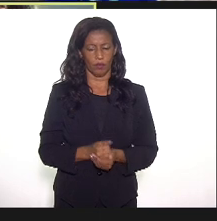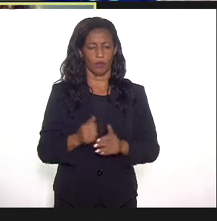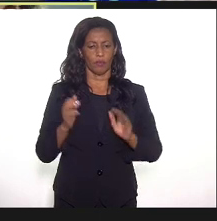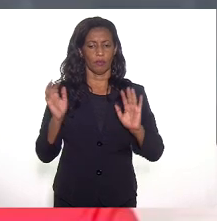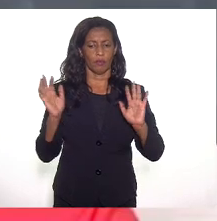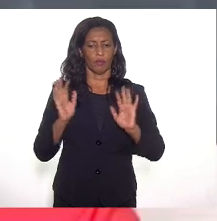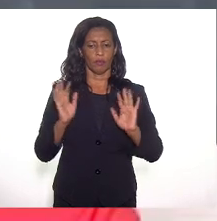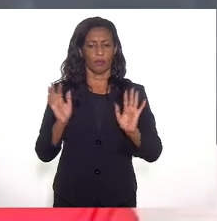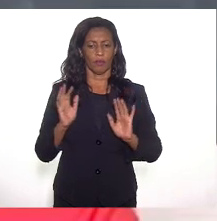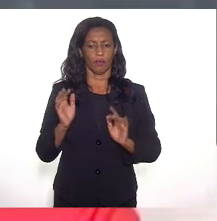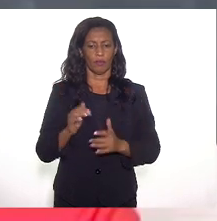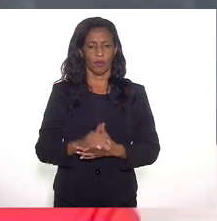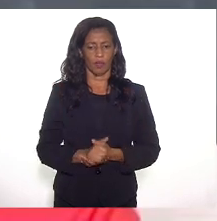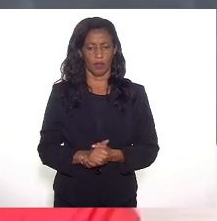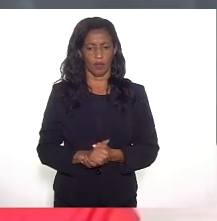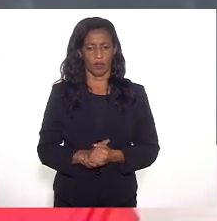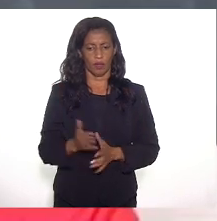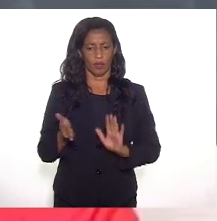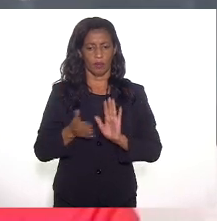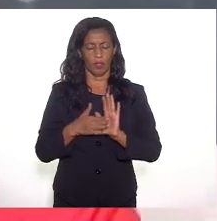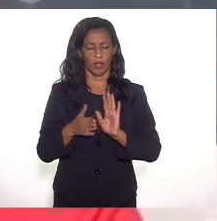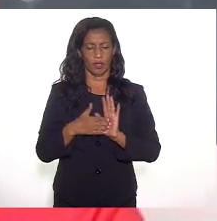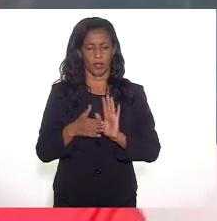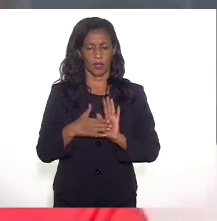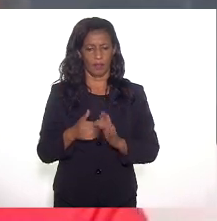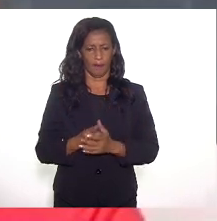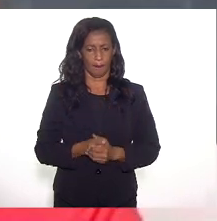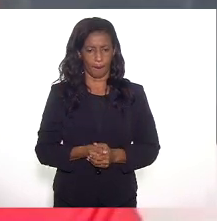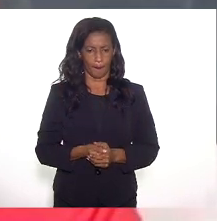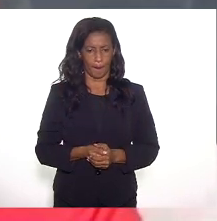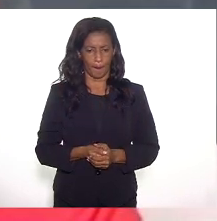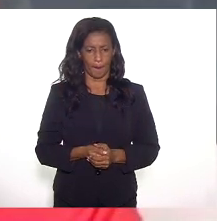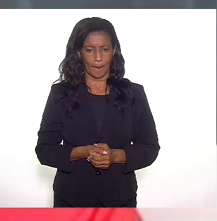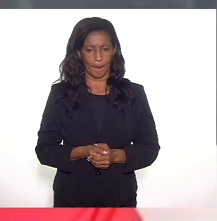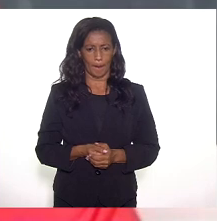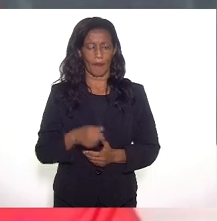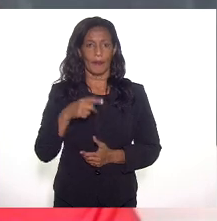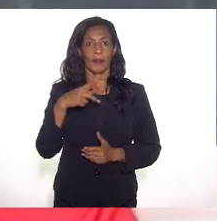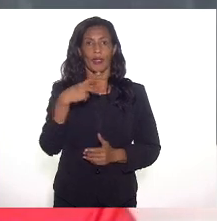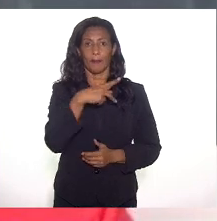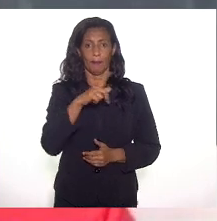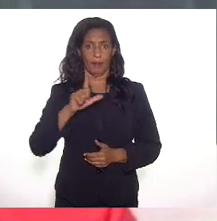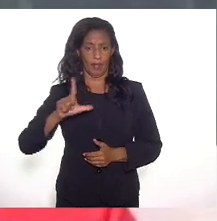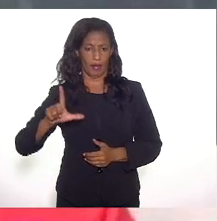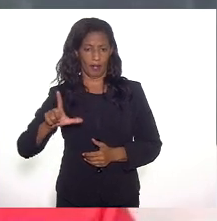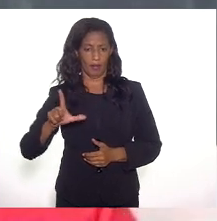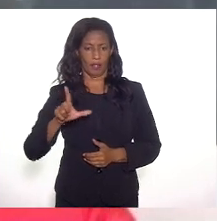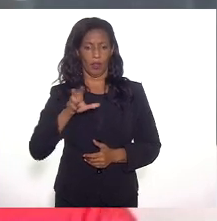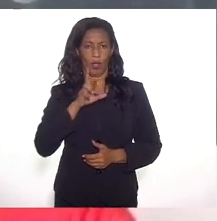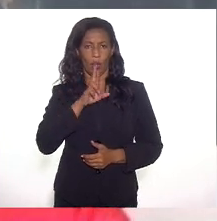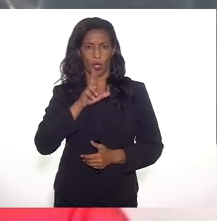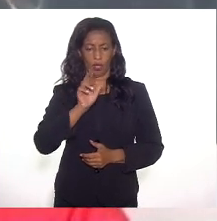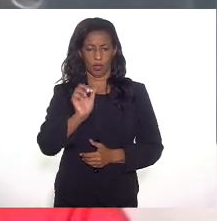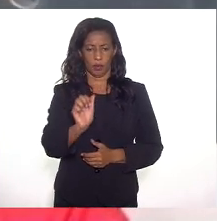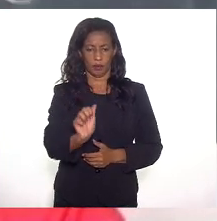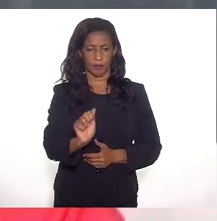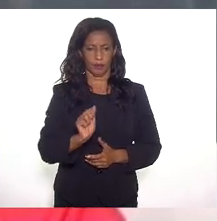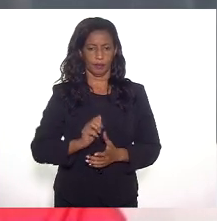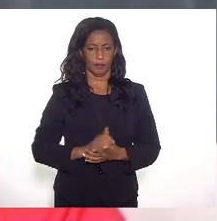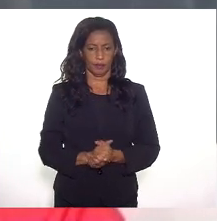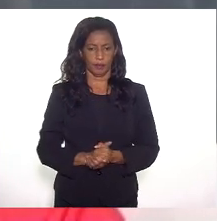não. Dessa vez não é para pedir parecer, é porque esse PL do deputado Rodrigo Amorim,